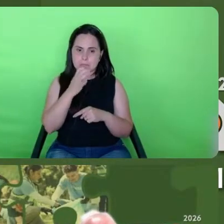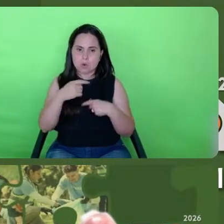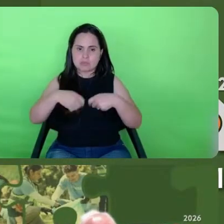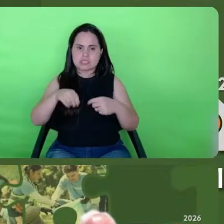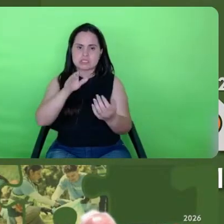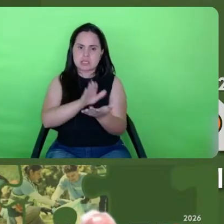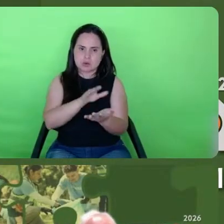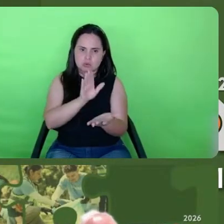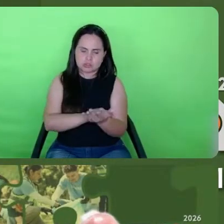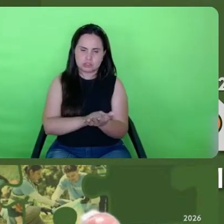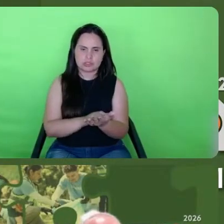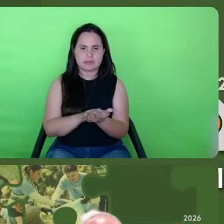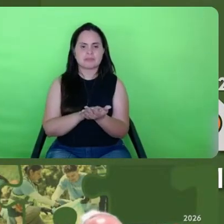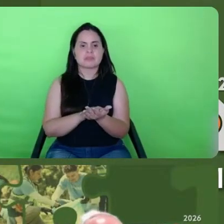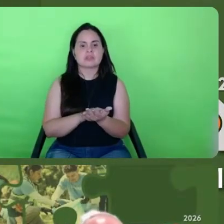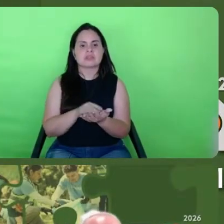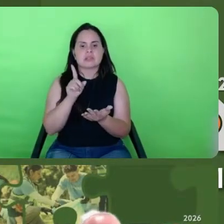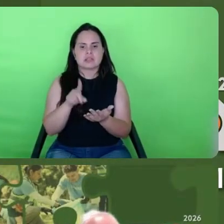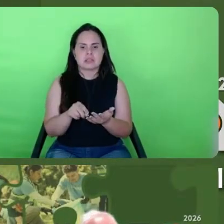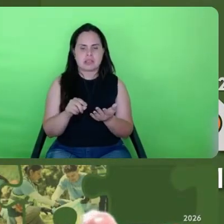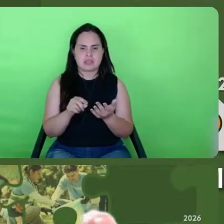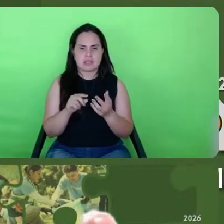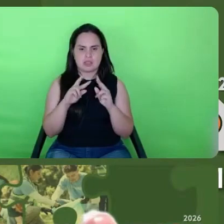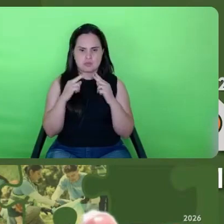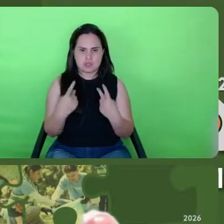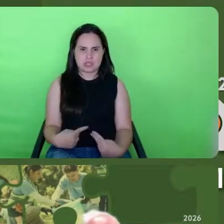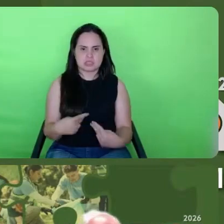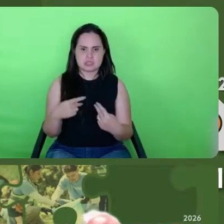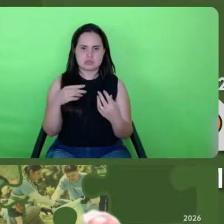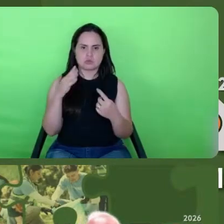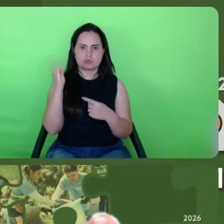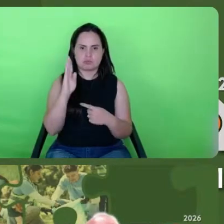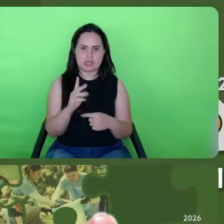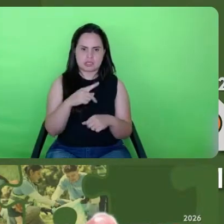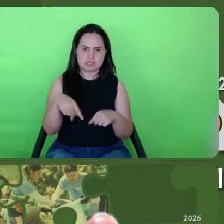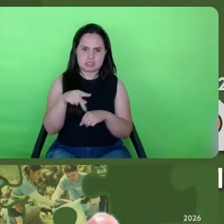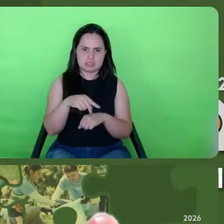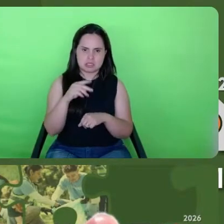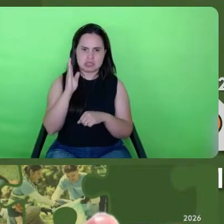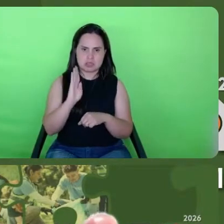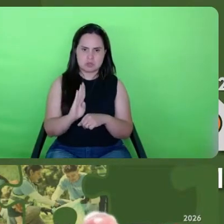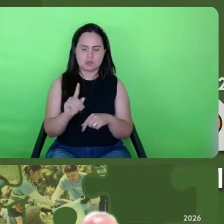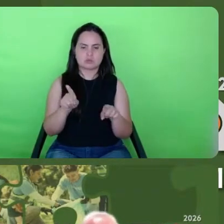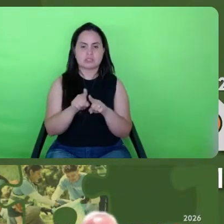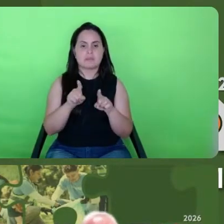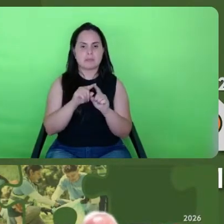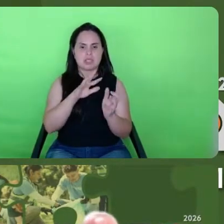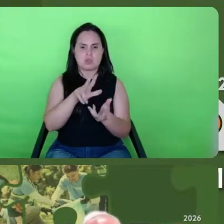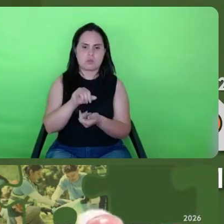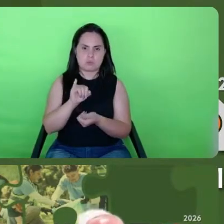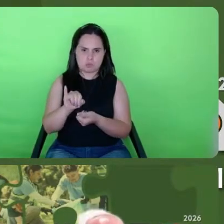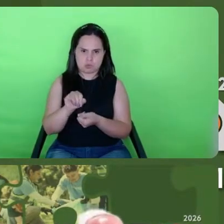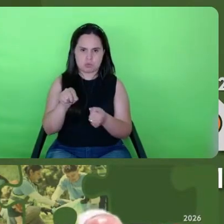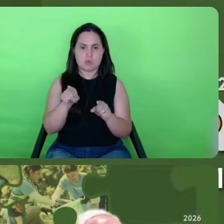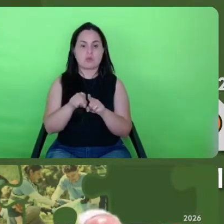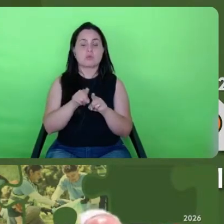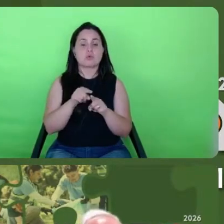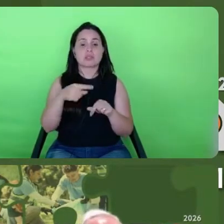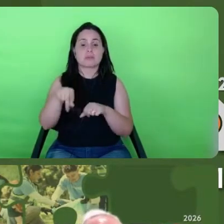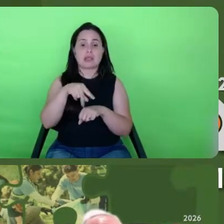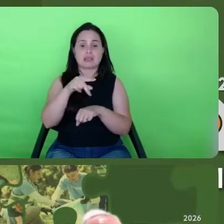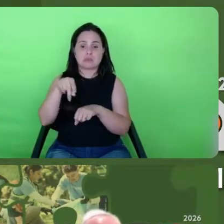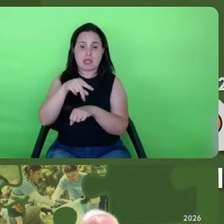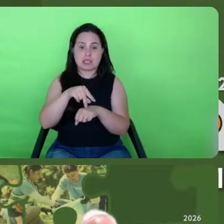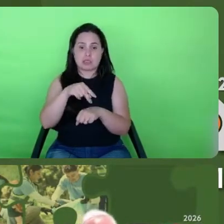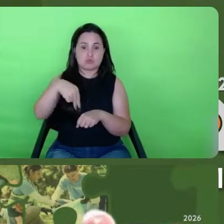elogiado, tá? É uma referência no Brasil e está se tornando uma referência internacional. Porque os países lá do norte